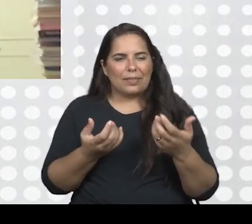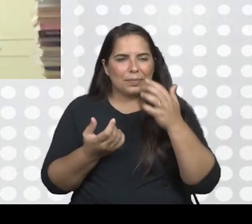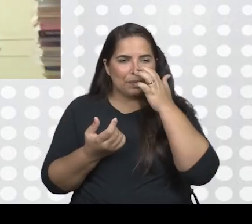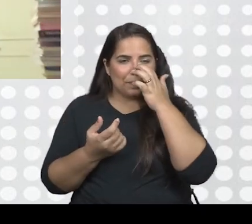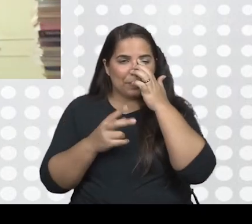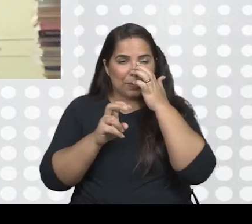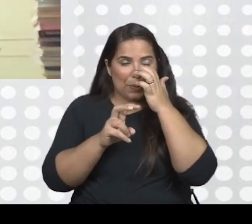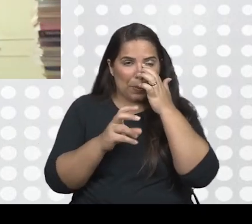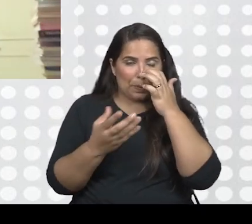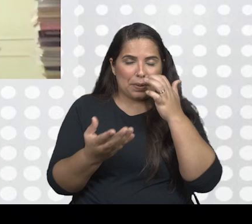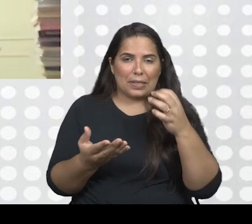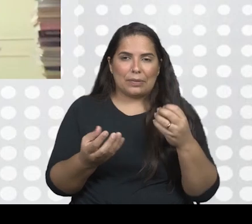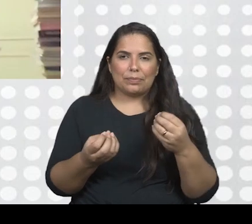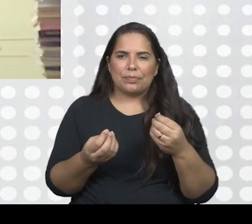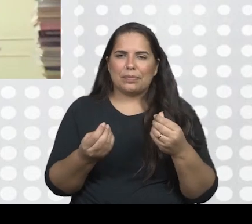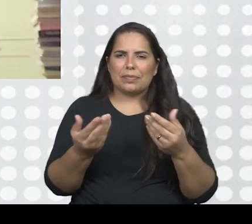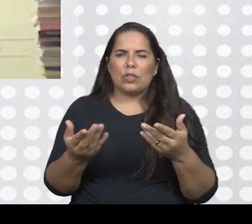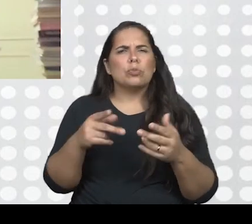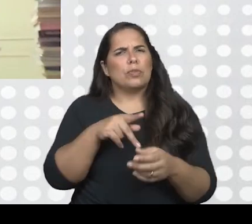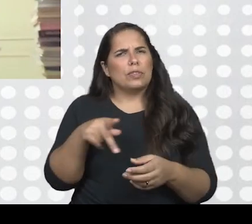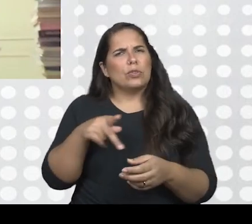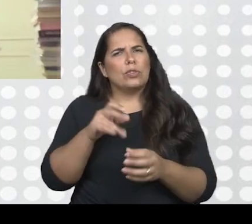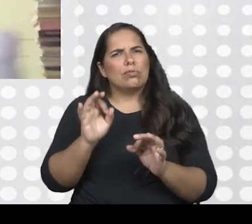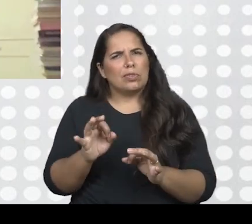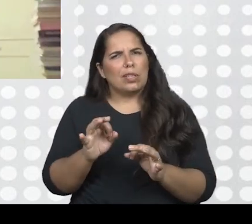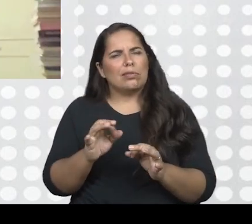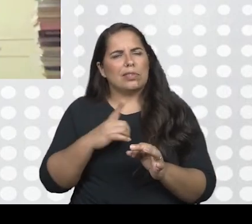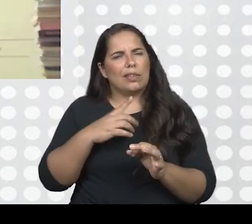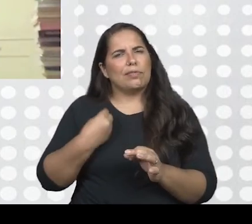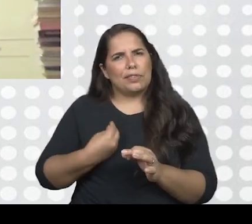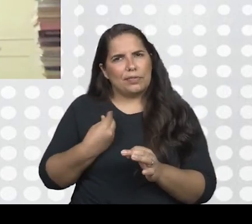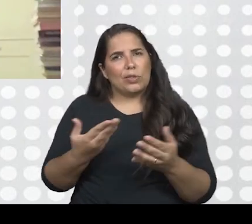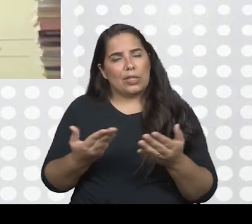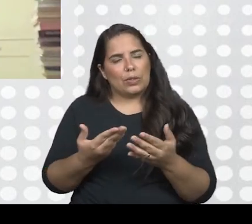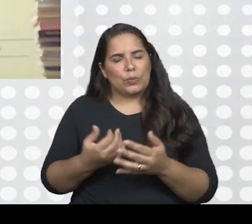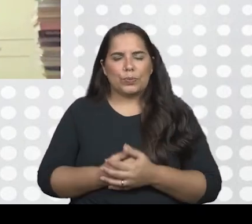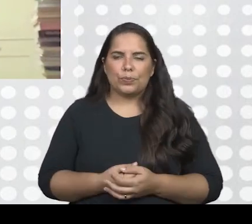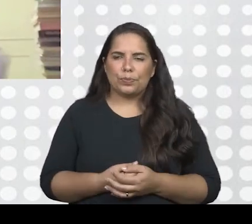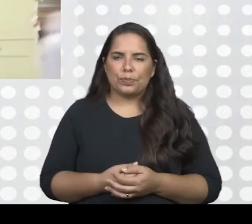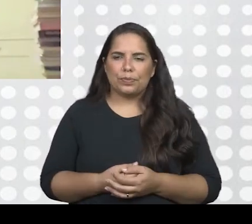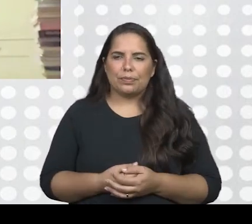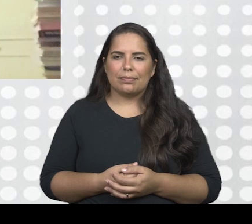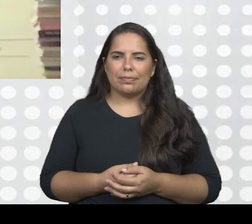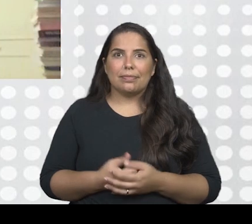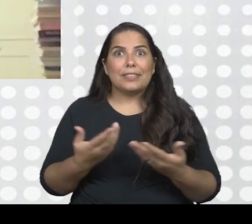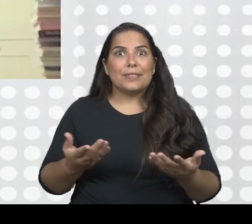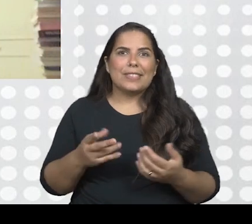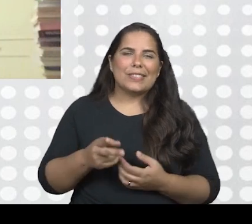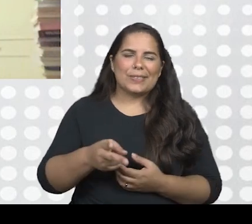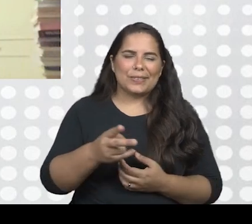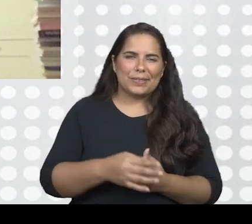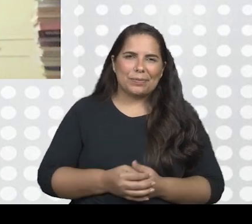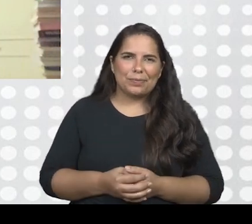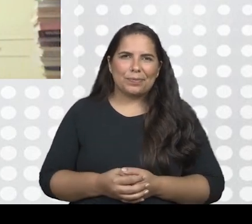em relação aos professores, né, que a gente tem vivido na atualidade. Mas, enfim,